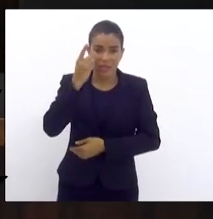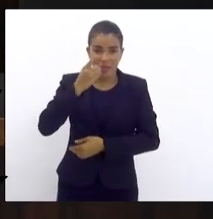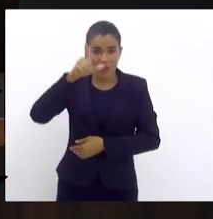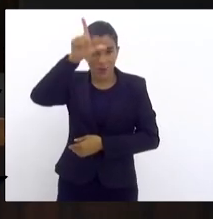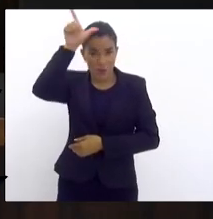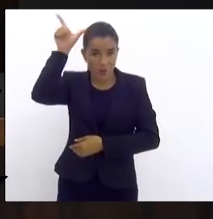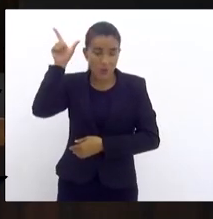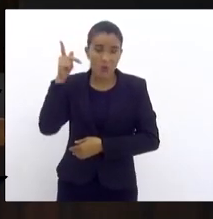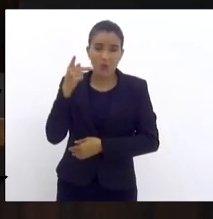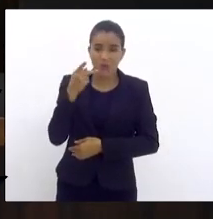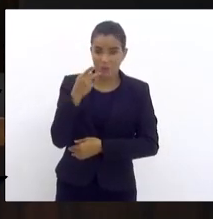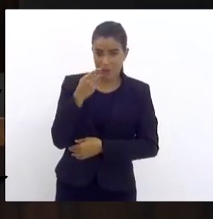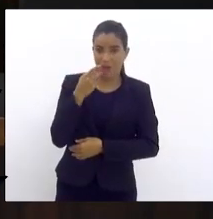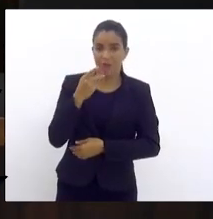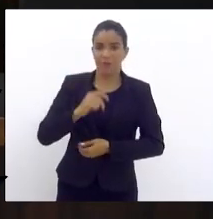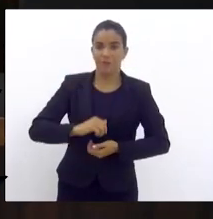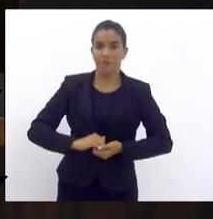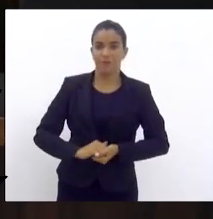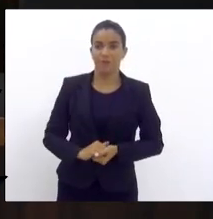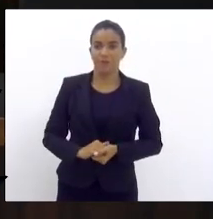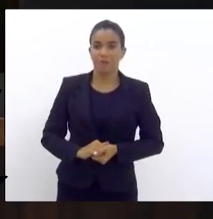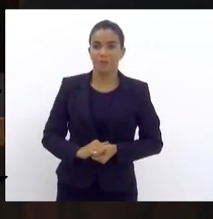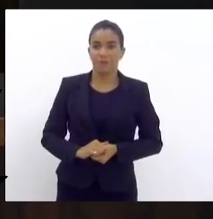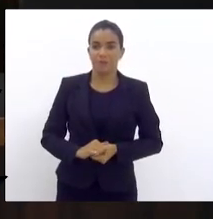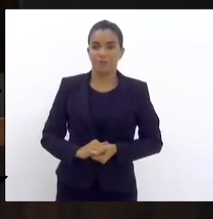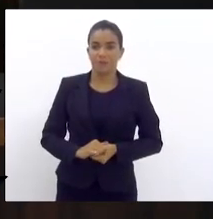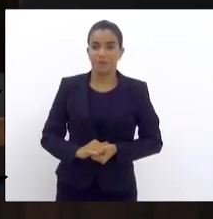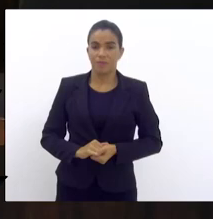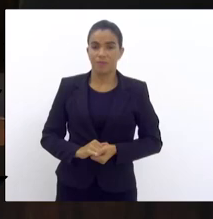Paulo Correia da Rocha